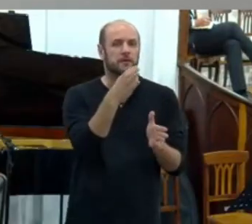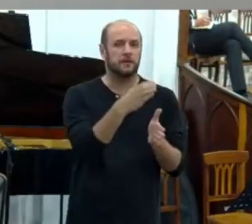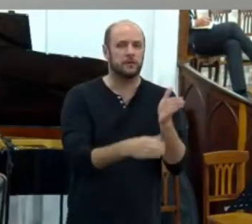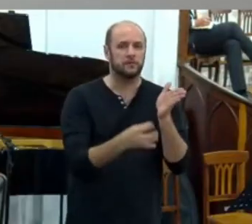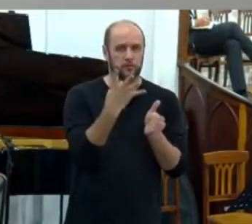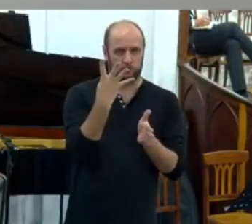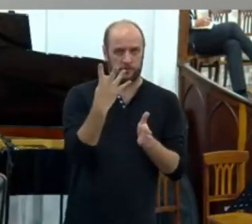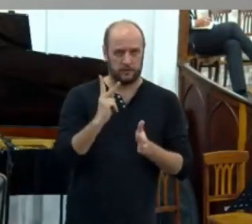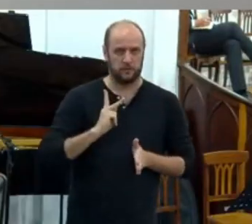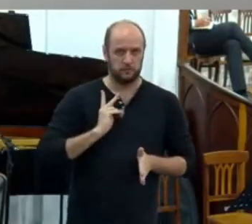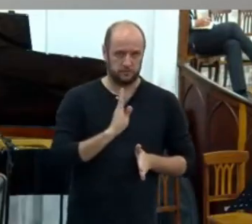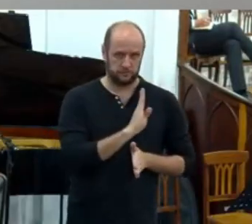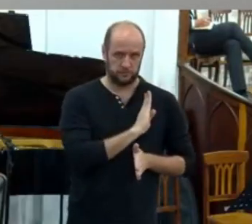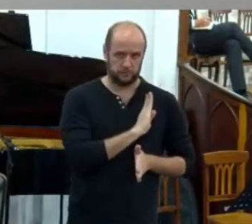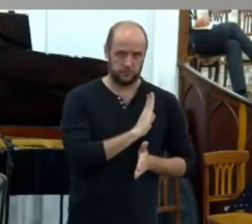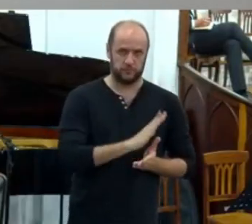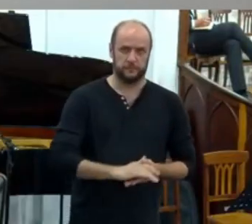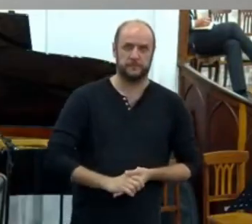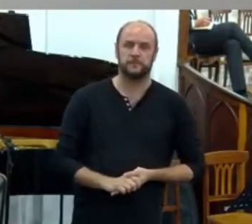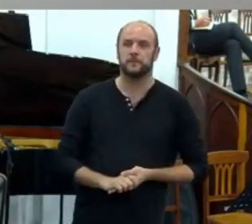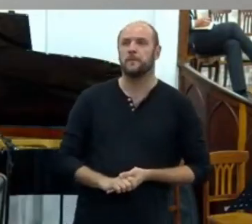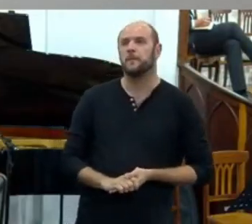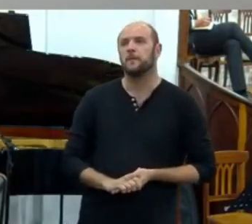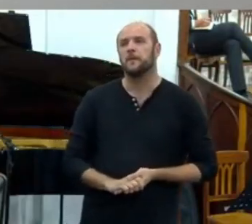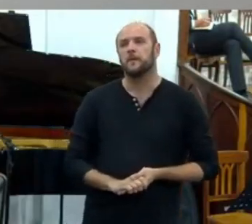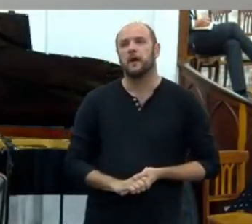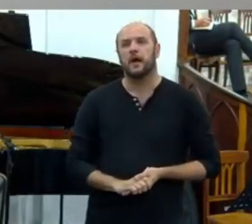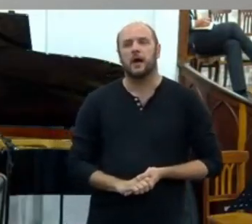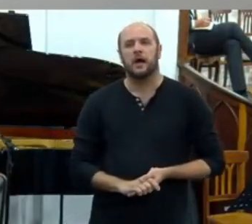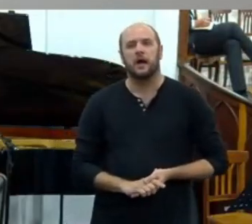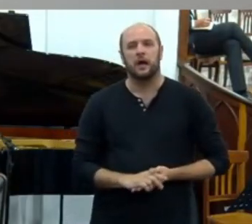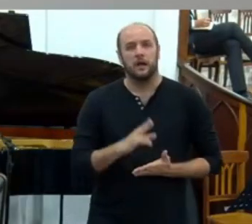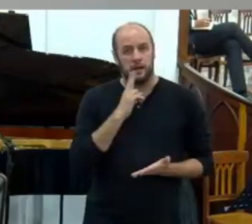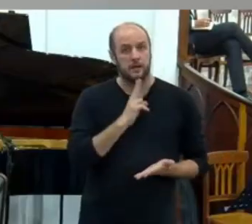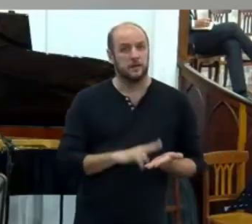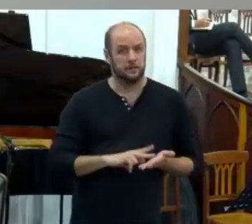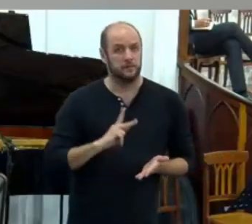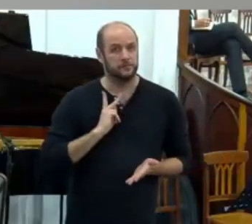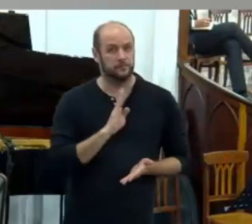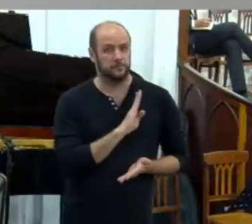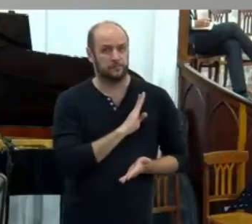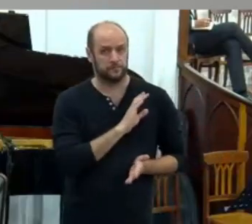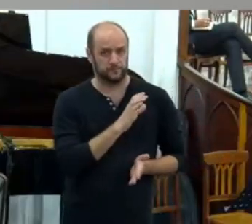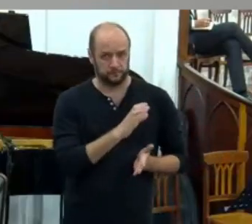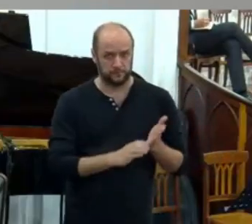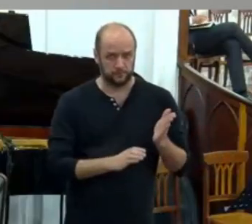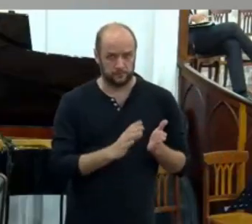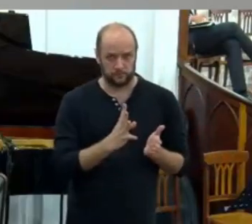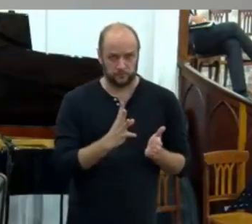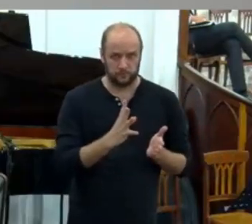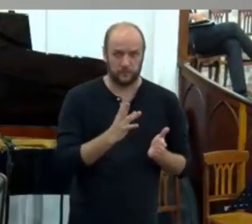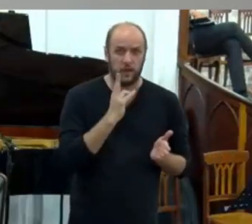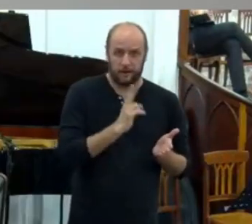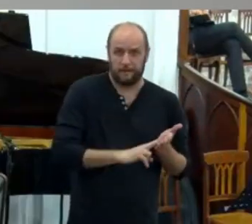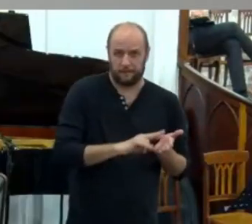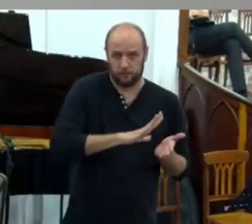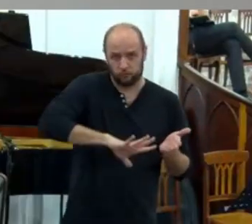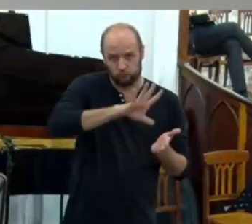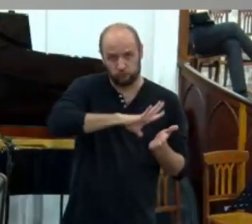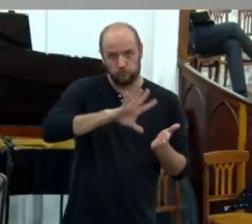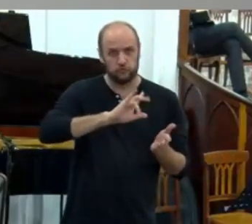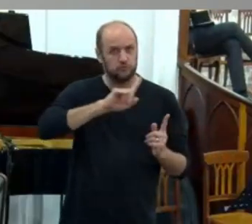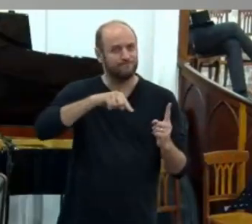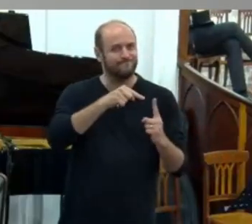da carta aos Hebreus. A carta aos Hebreus é escrita com um propósito bem